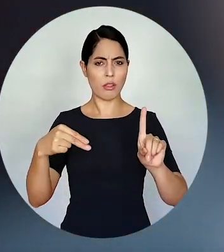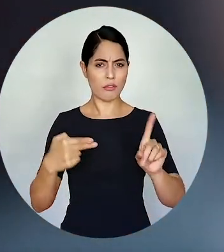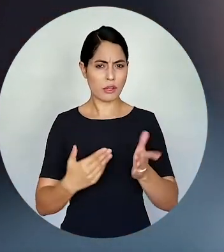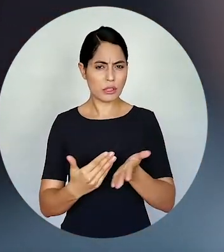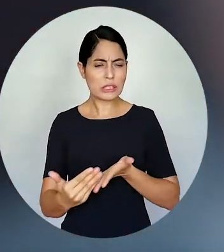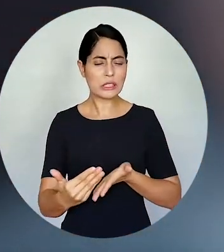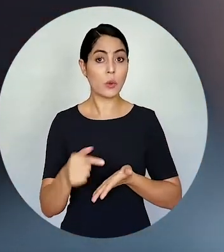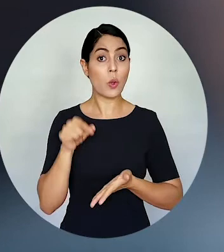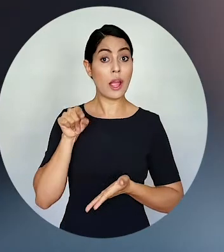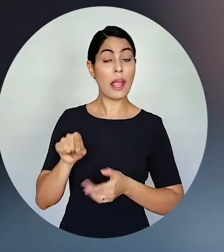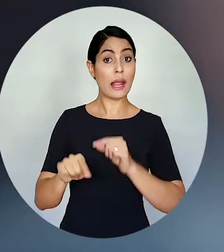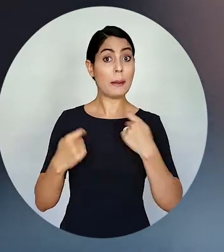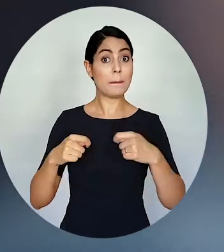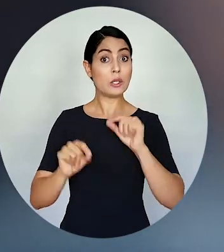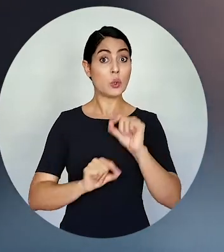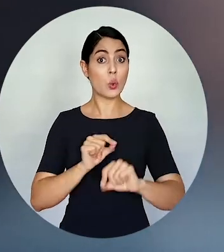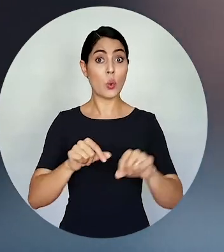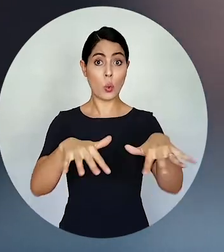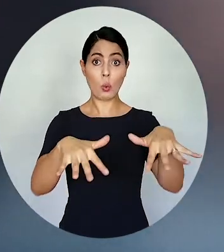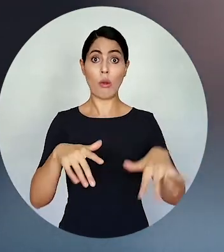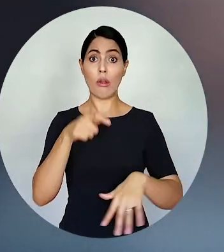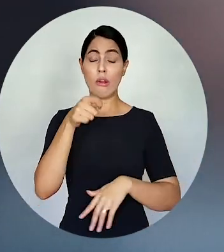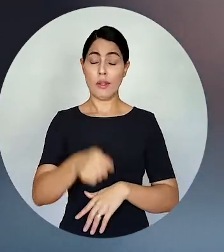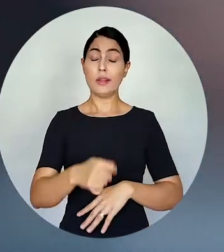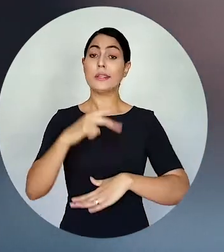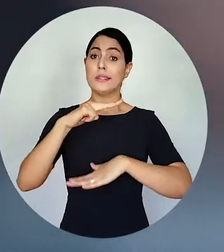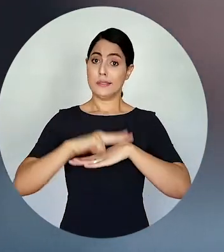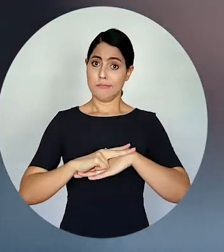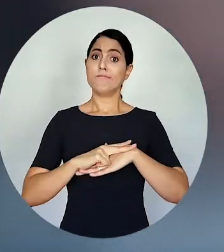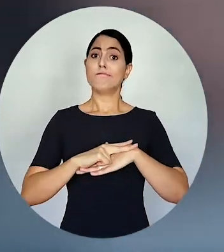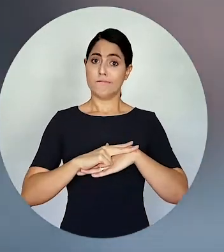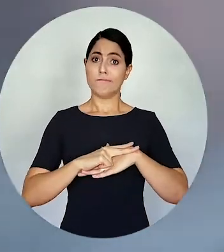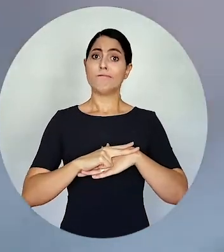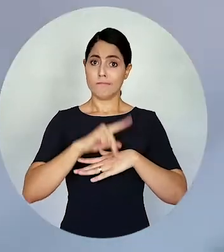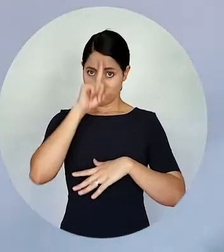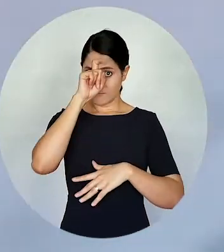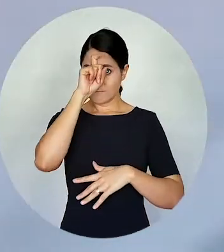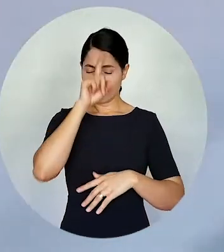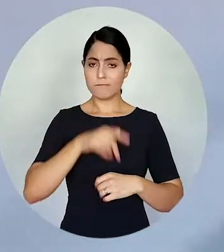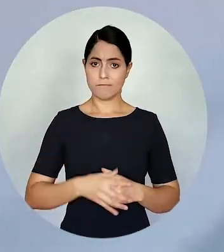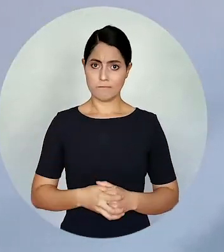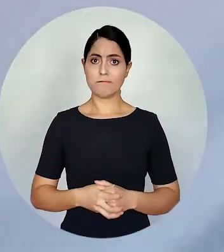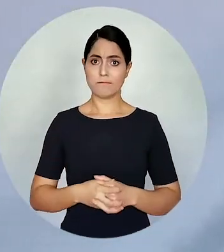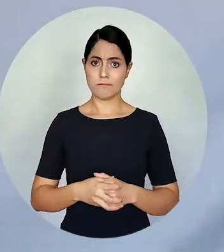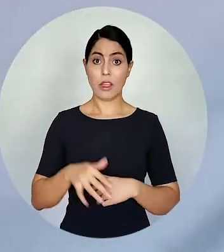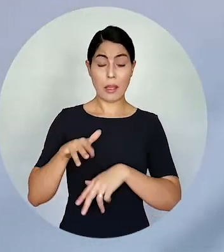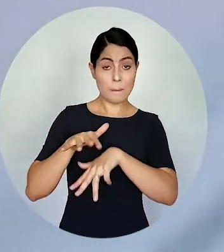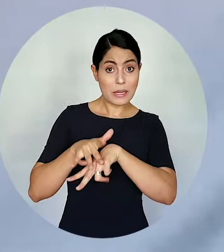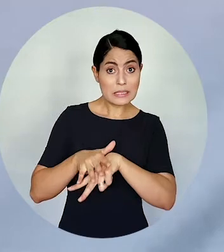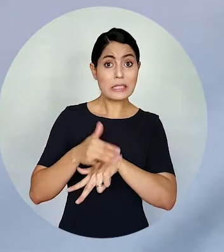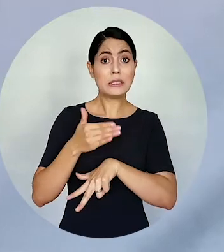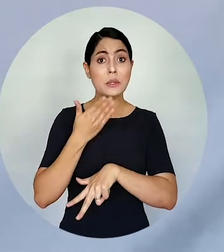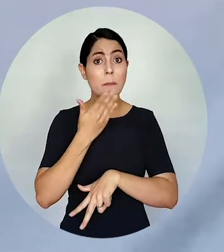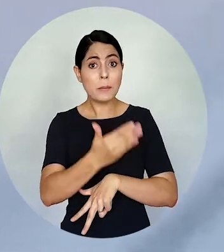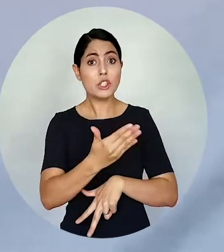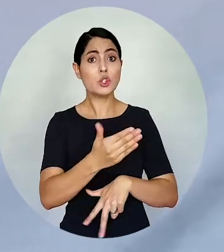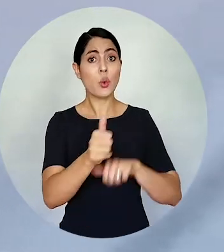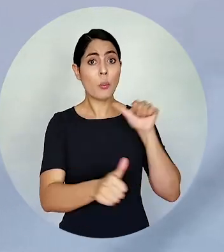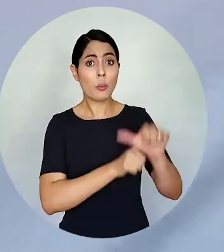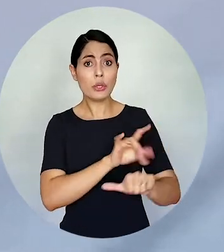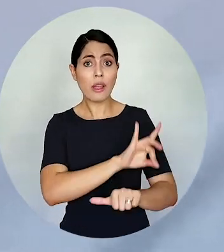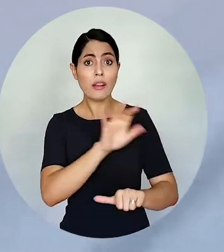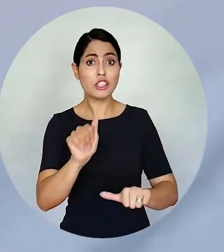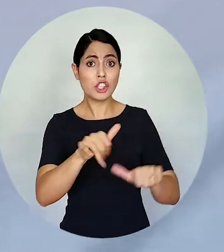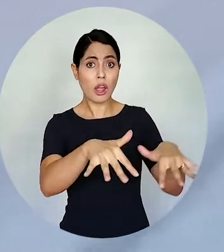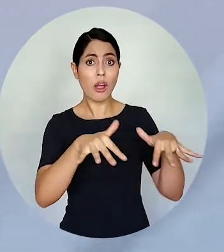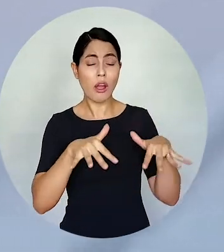respaldo médico, ele precisou participar de um julgamento deitado na cama de hospital. O paciente ainda tentou remarcar a audiência,